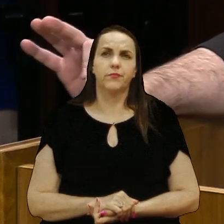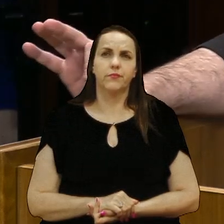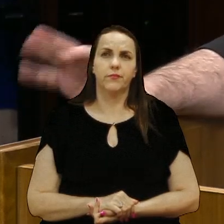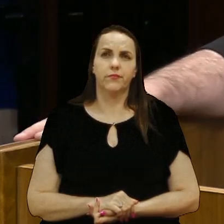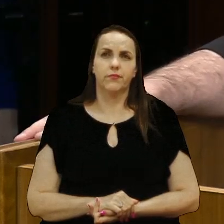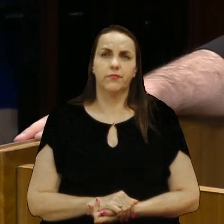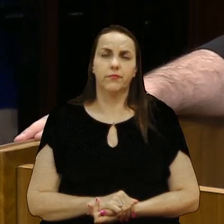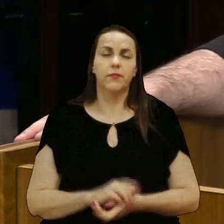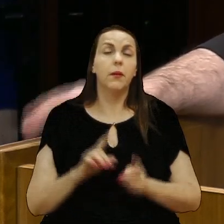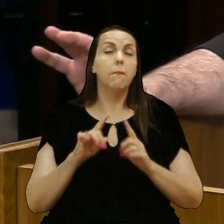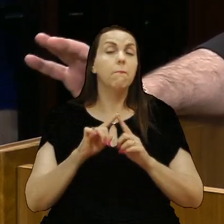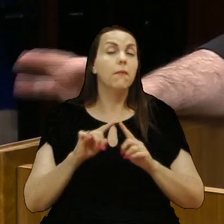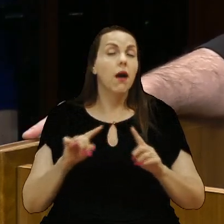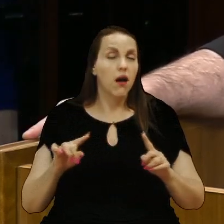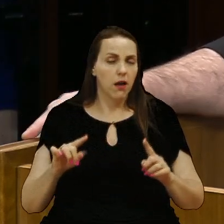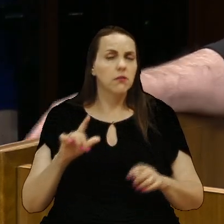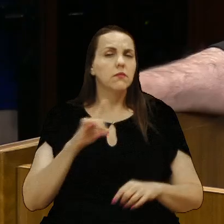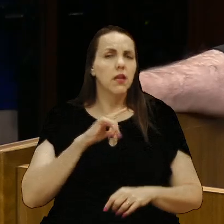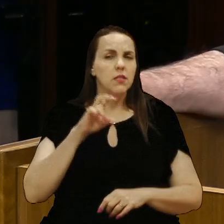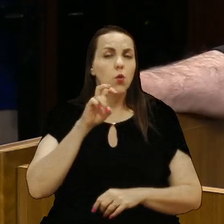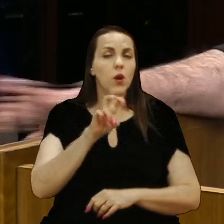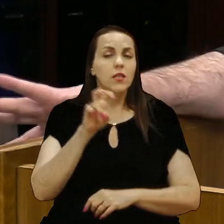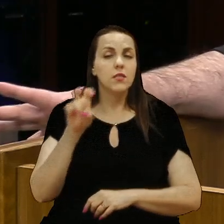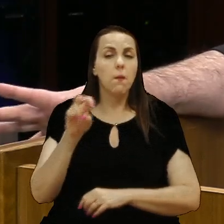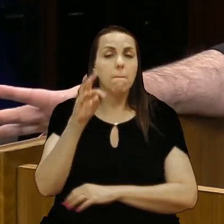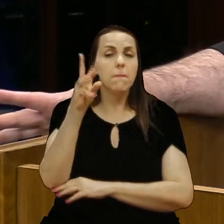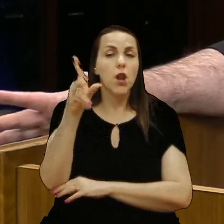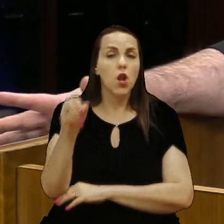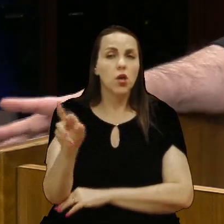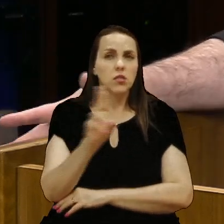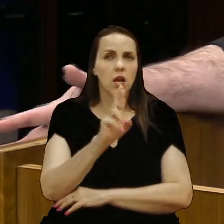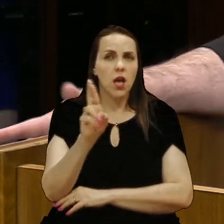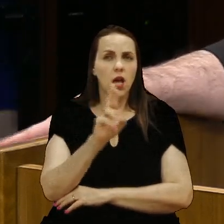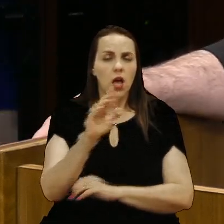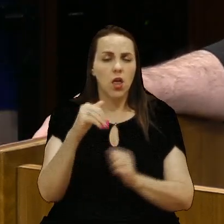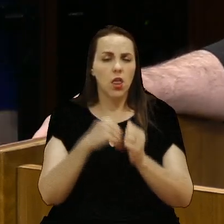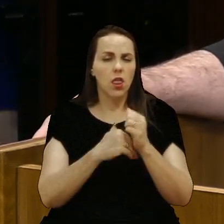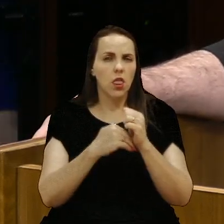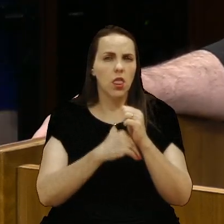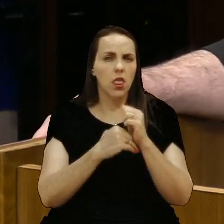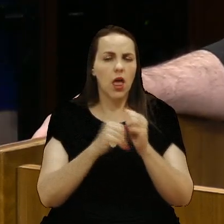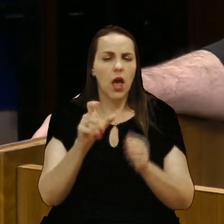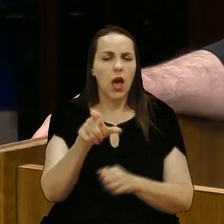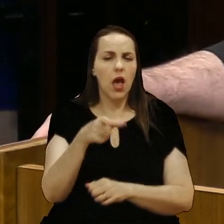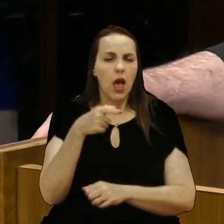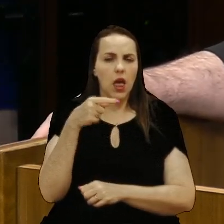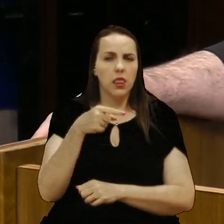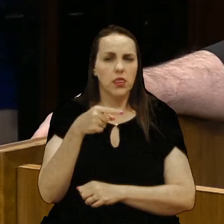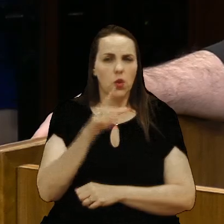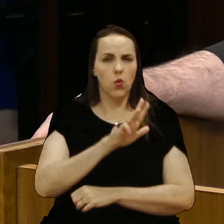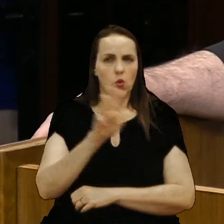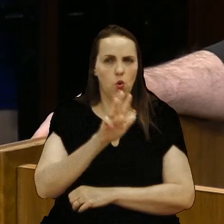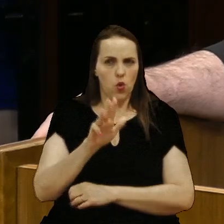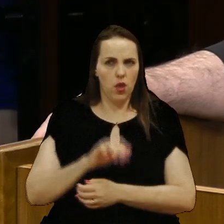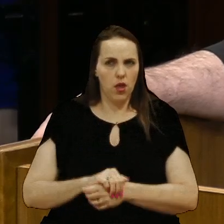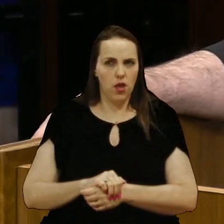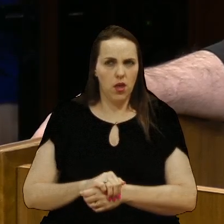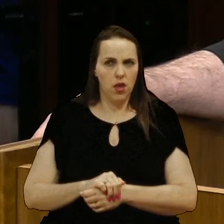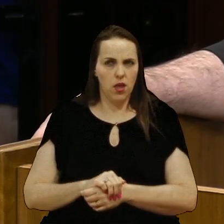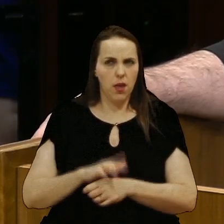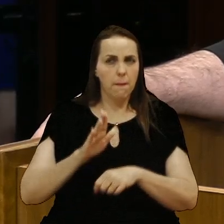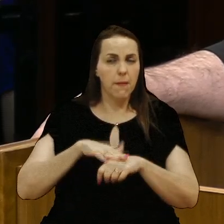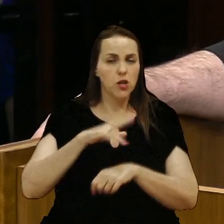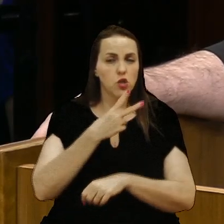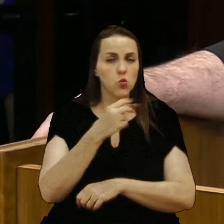Mas tem 55 milhões de reais no sigilo do cartão corporativo do Lula. Mais de 200